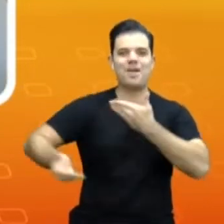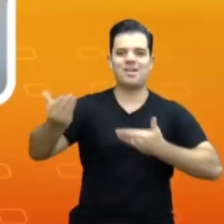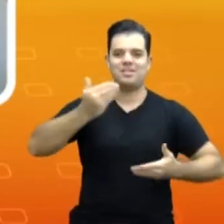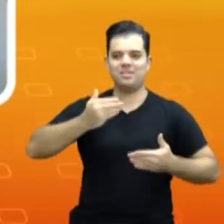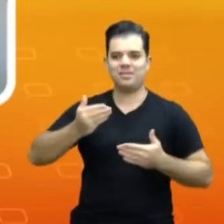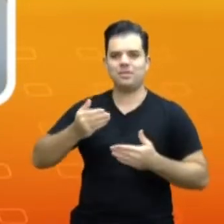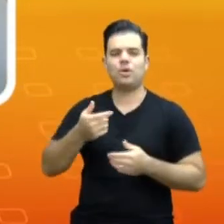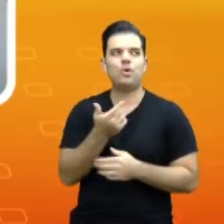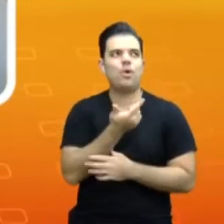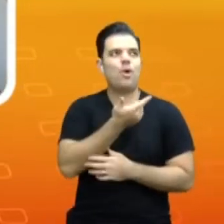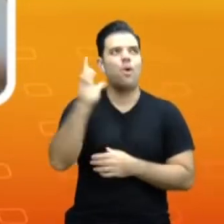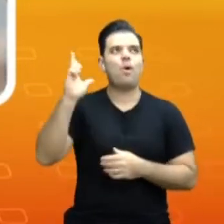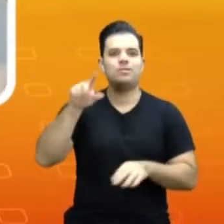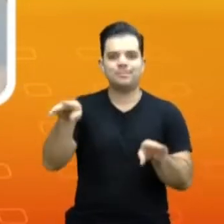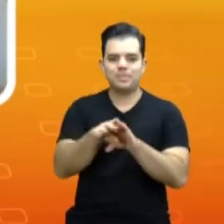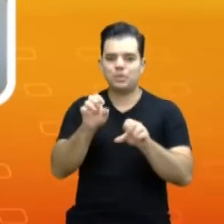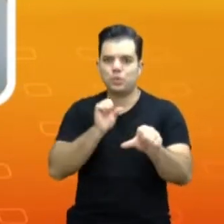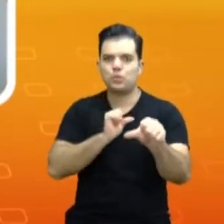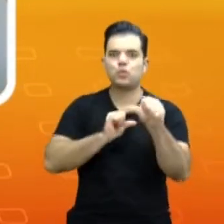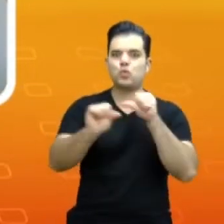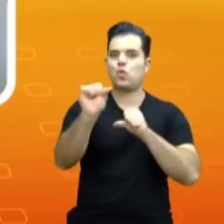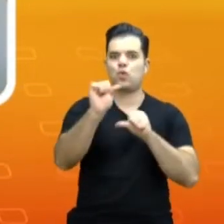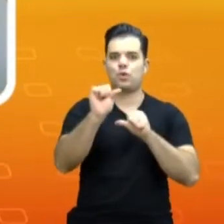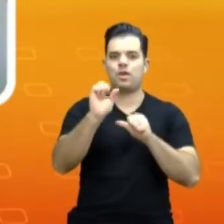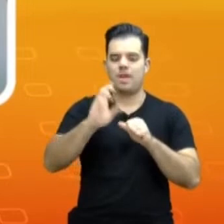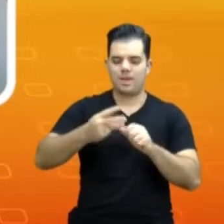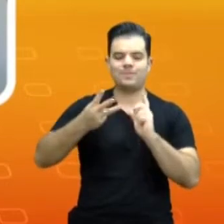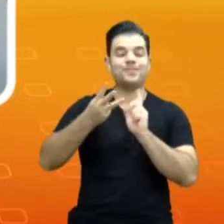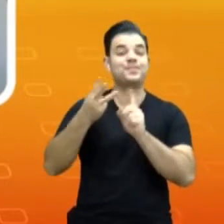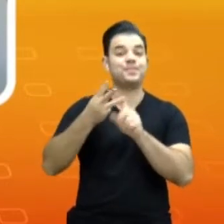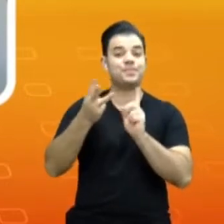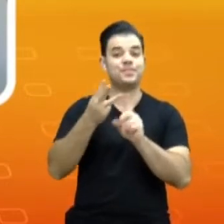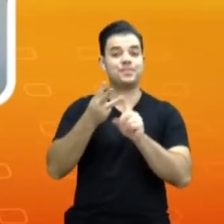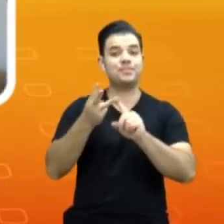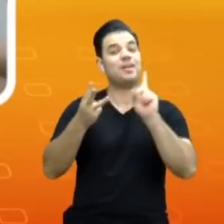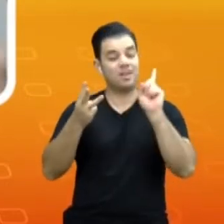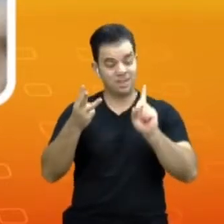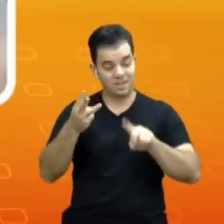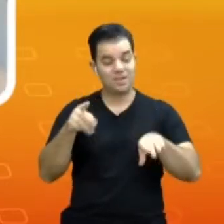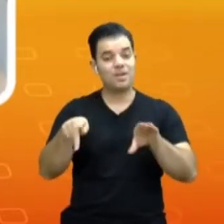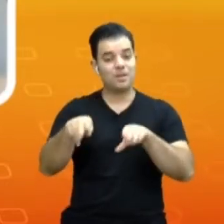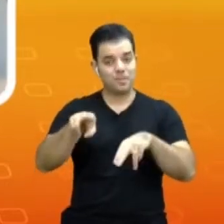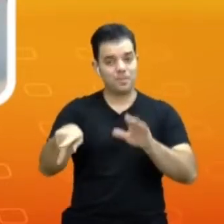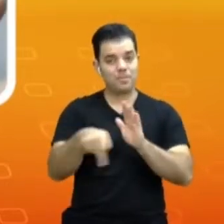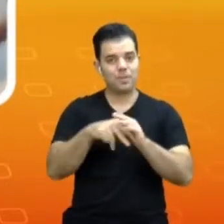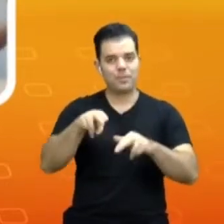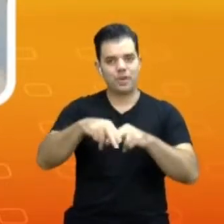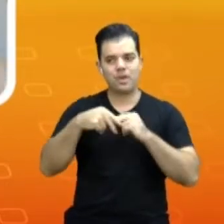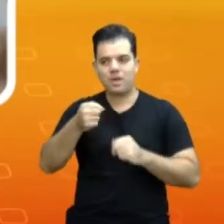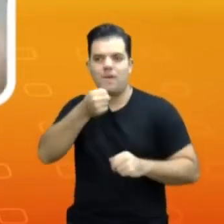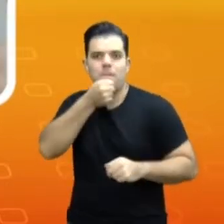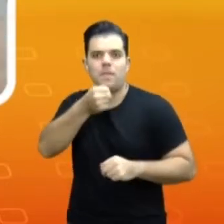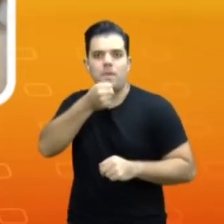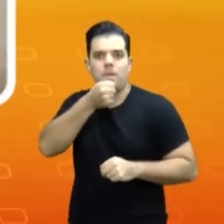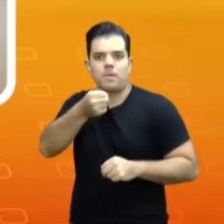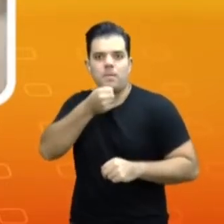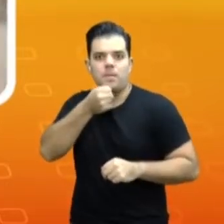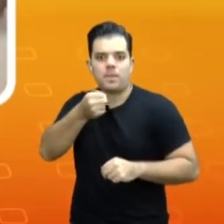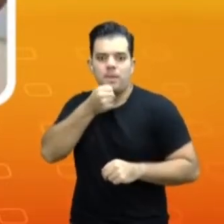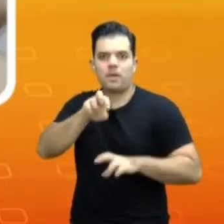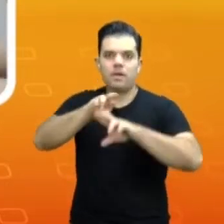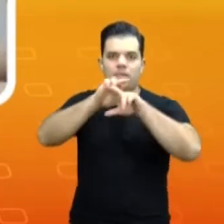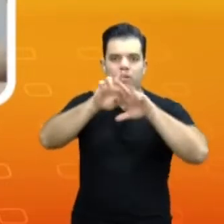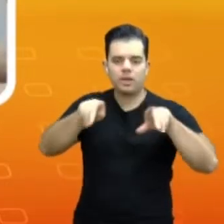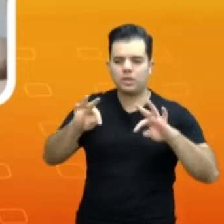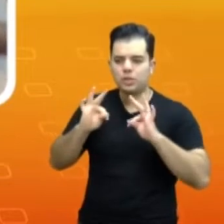Outra mudança que a gente teria na Vênus é exatamente a posição de narração, a gente não